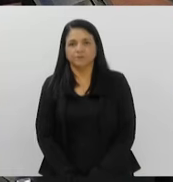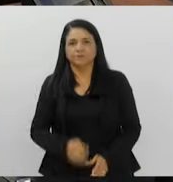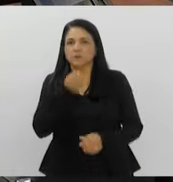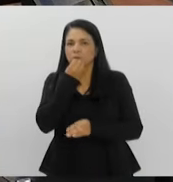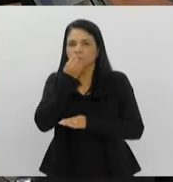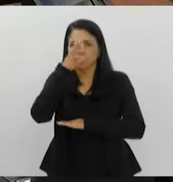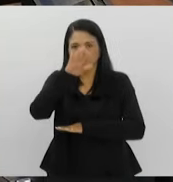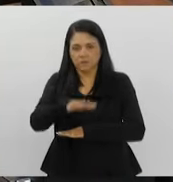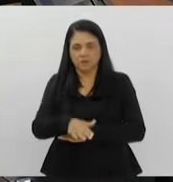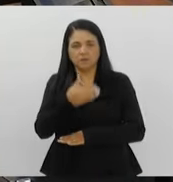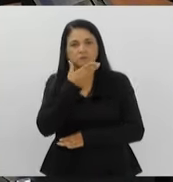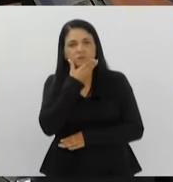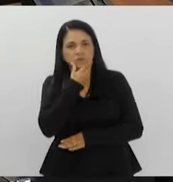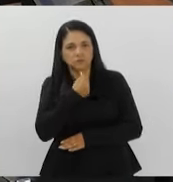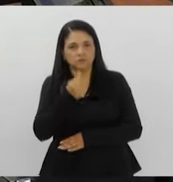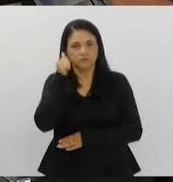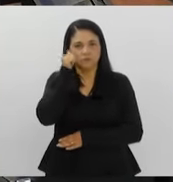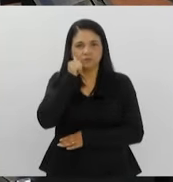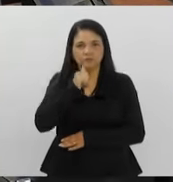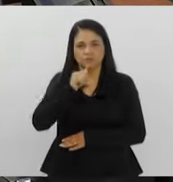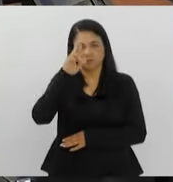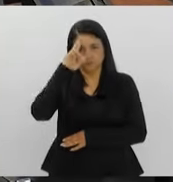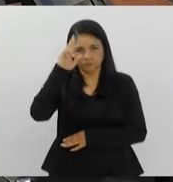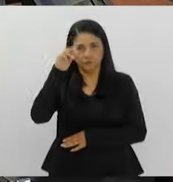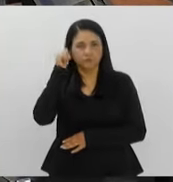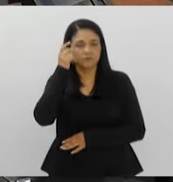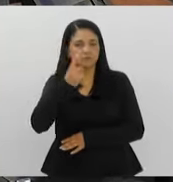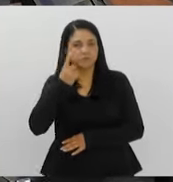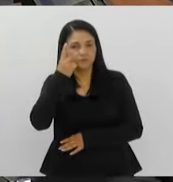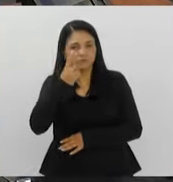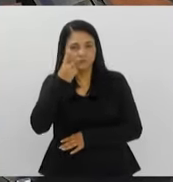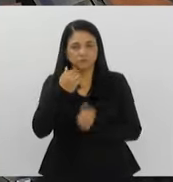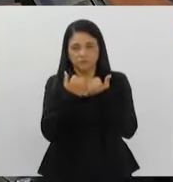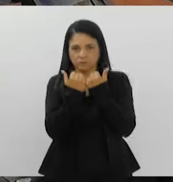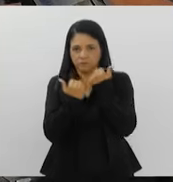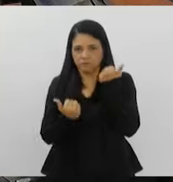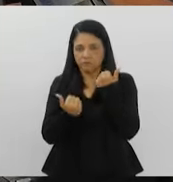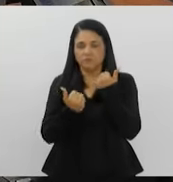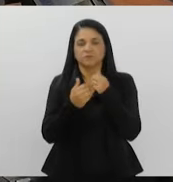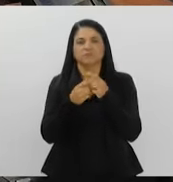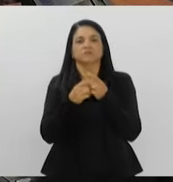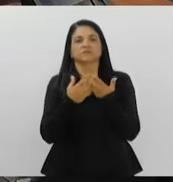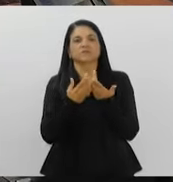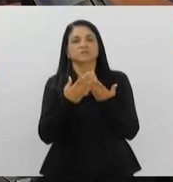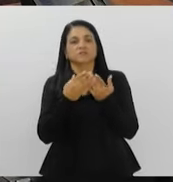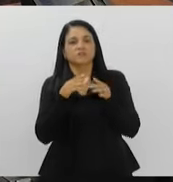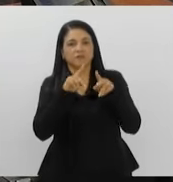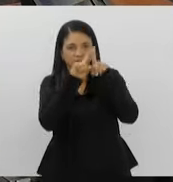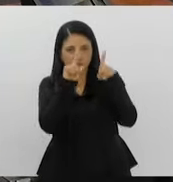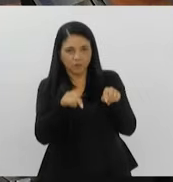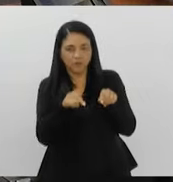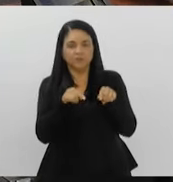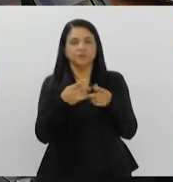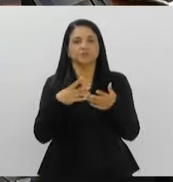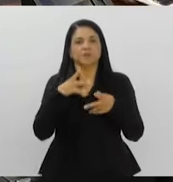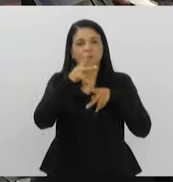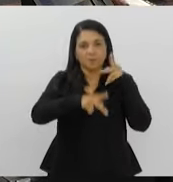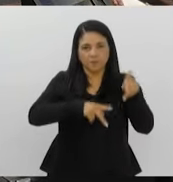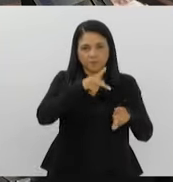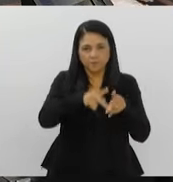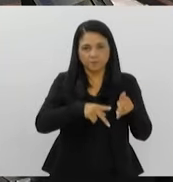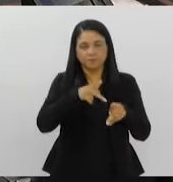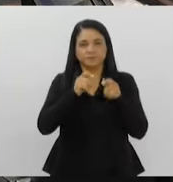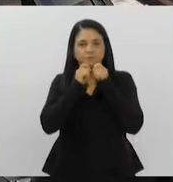Boa tarde, senhoras e senhores deputados, assessores, servidores, imprensa, público presente.